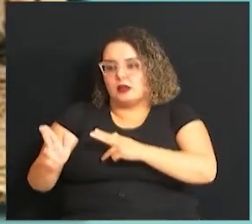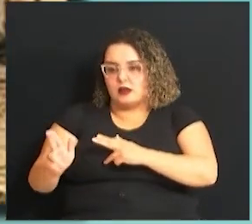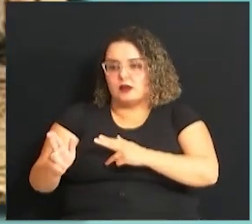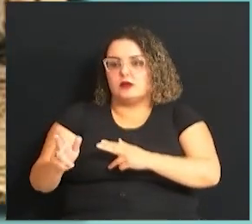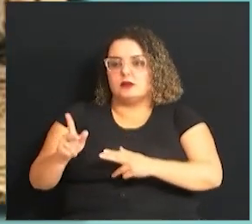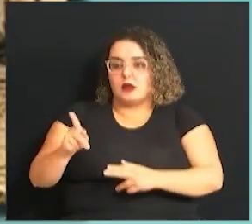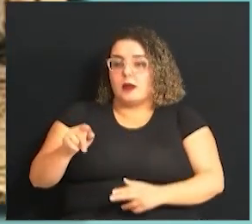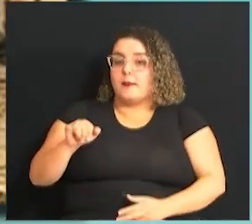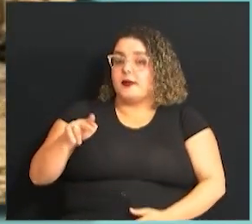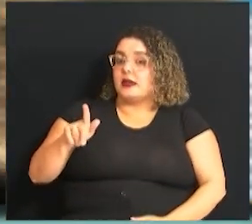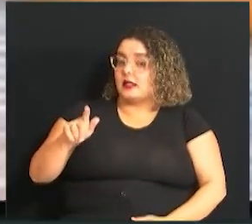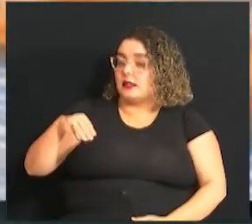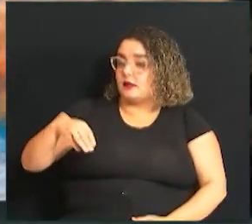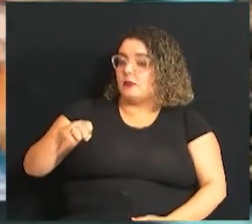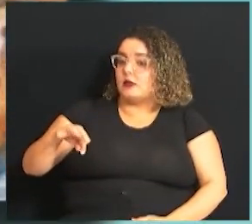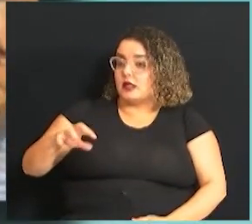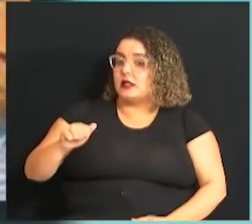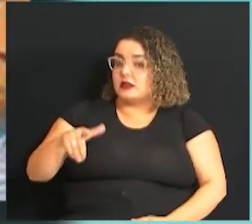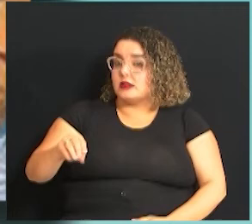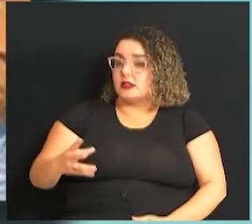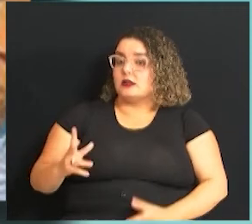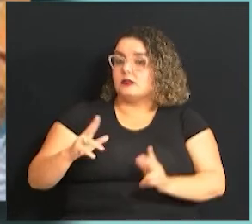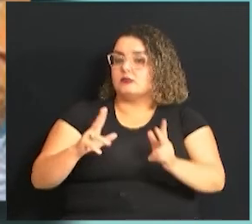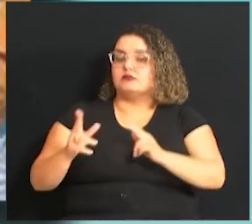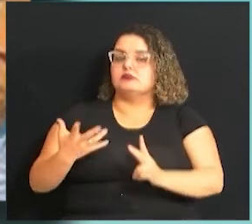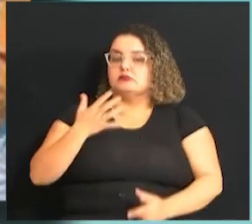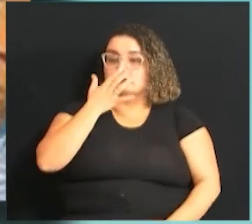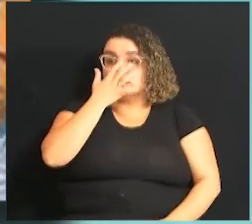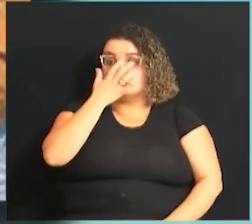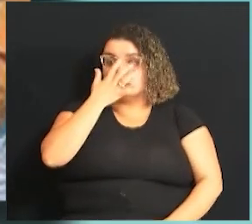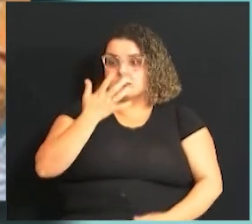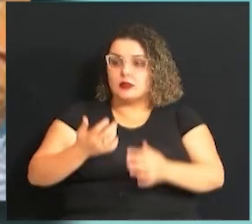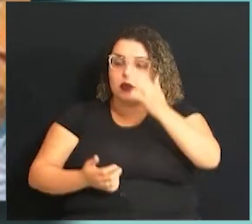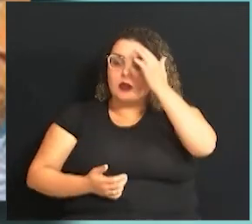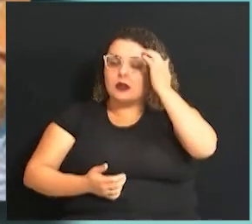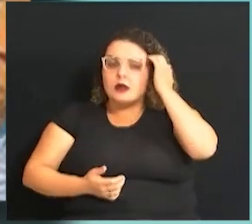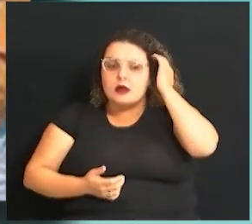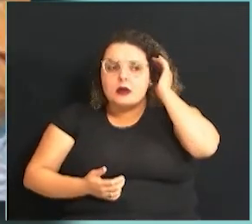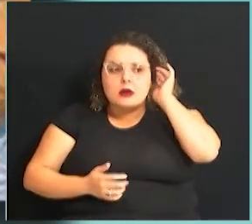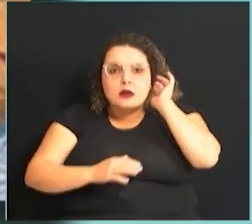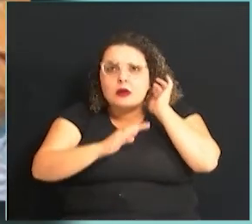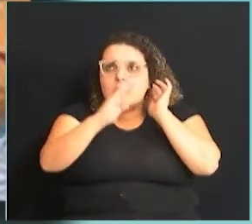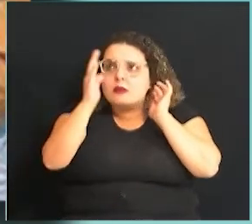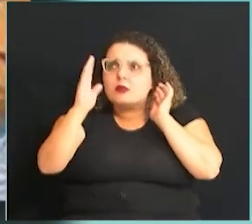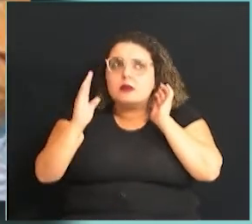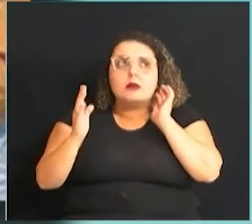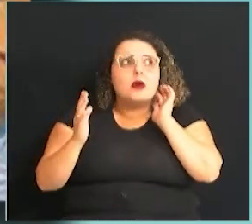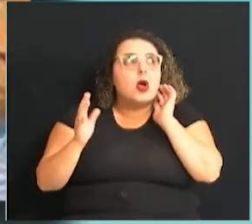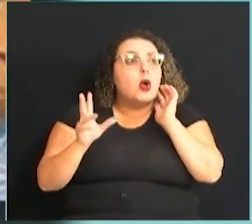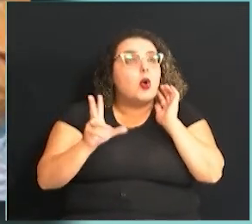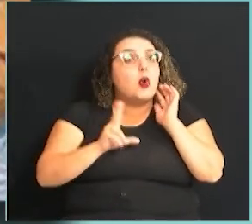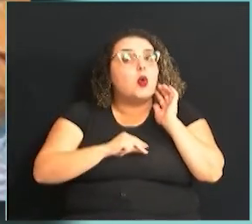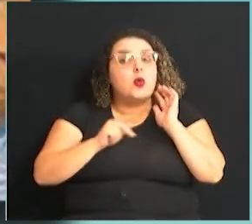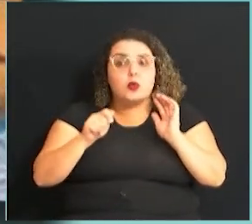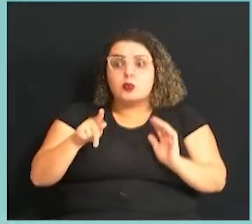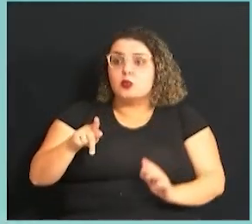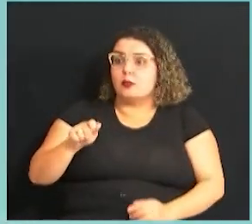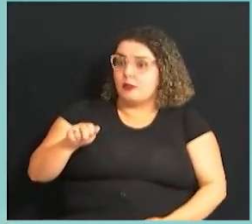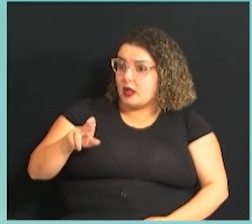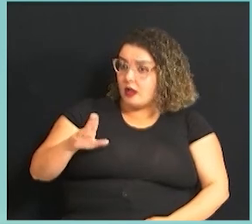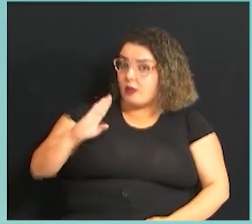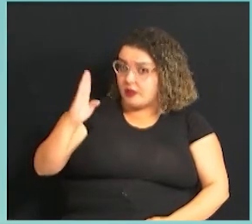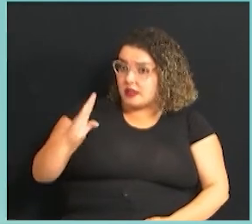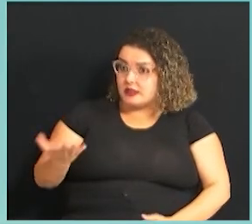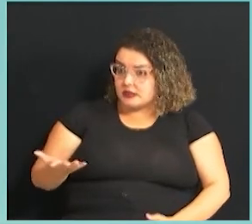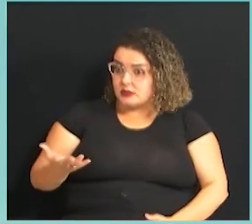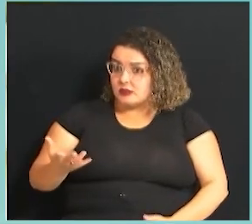característica da mesma pigmentação. Quando eles chegaram no Brasil, eles descobriram a qualidade, né, do